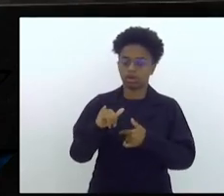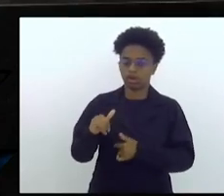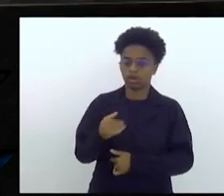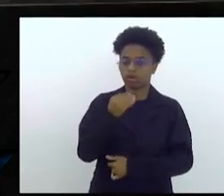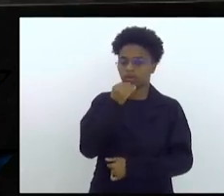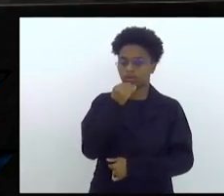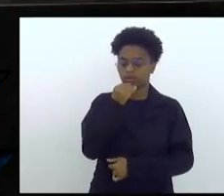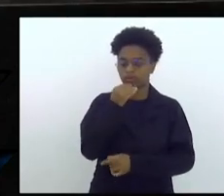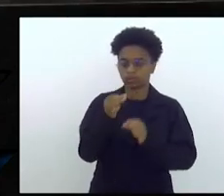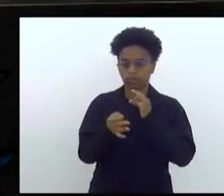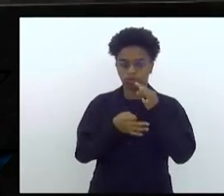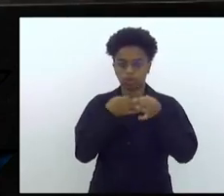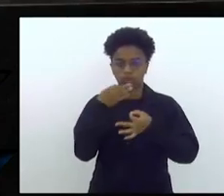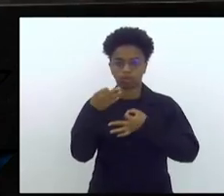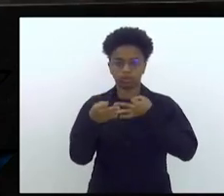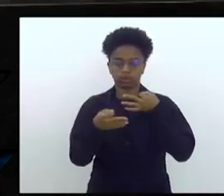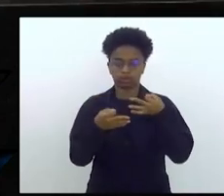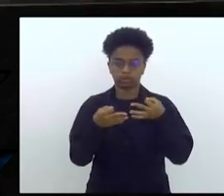comentar